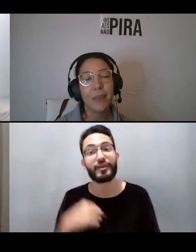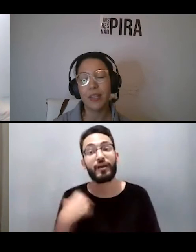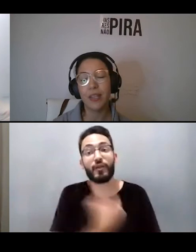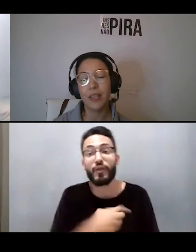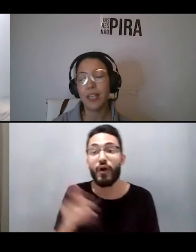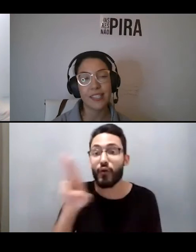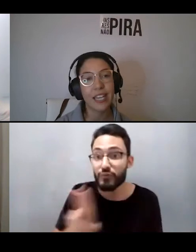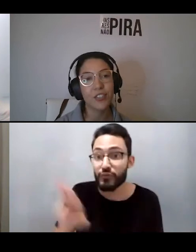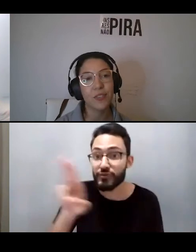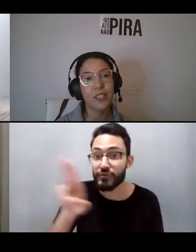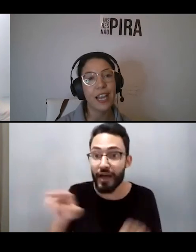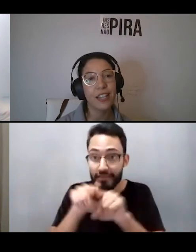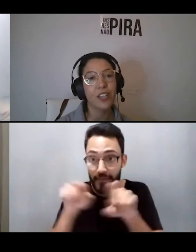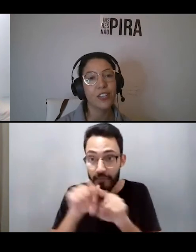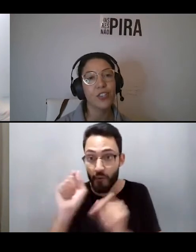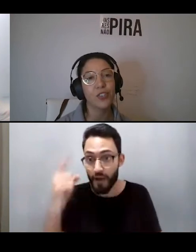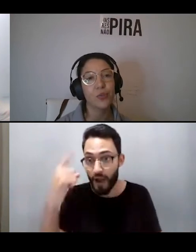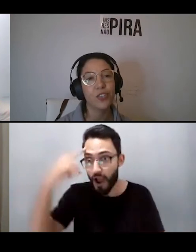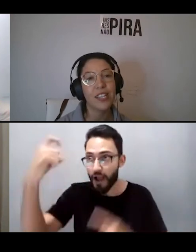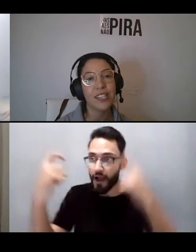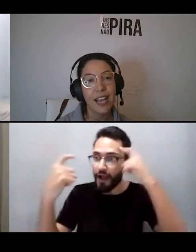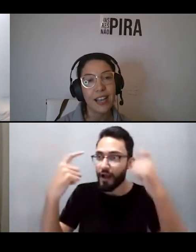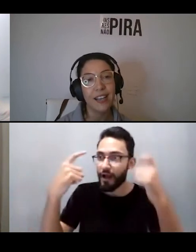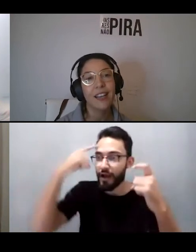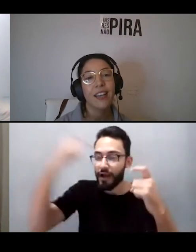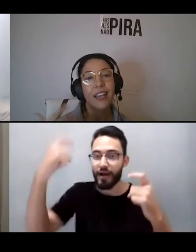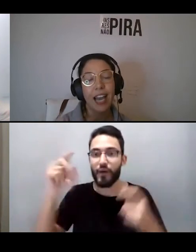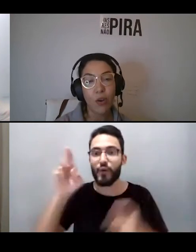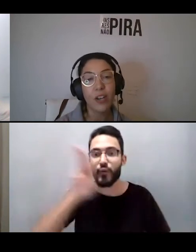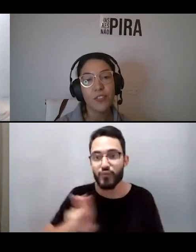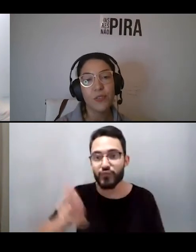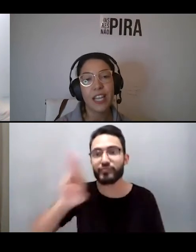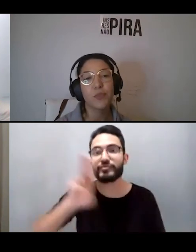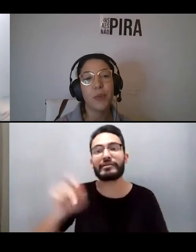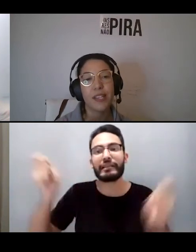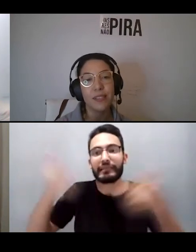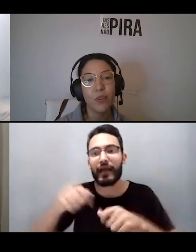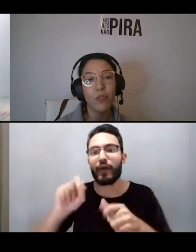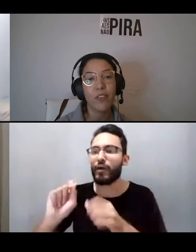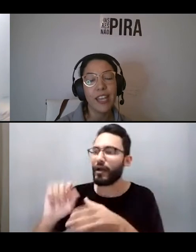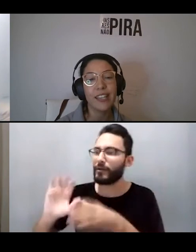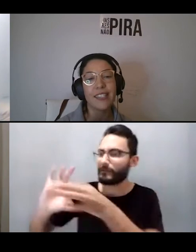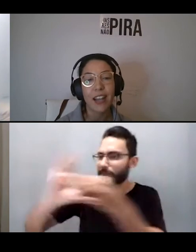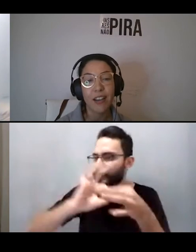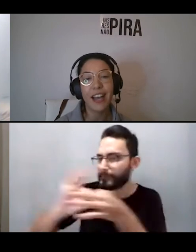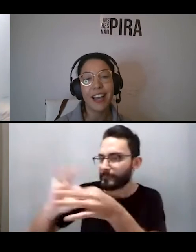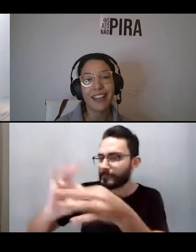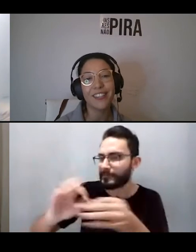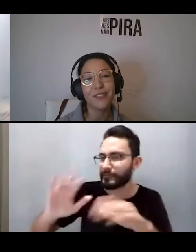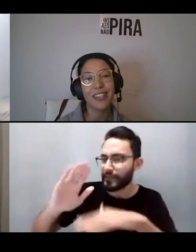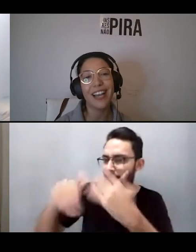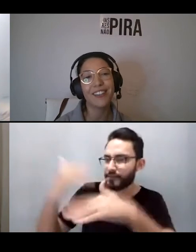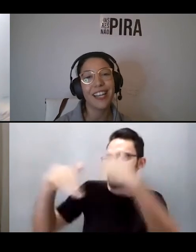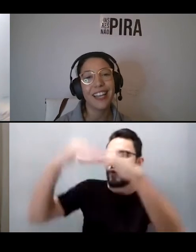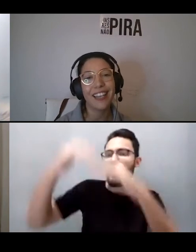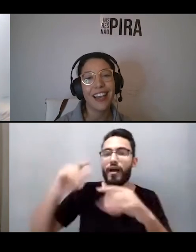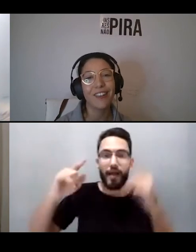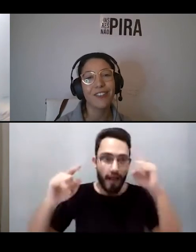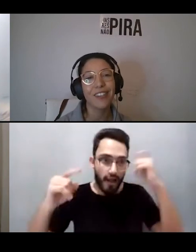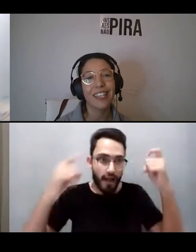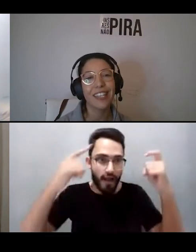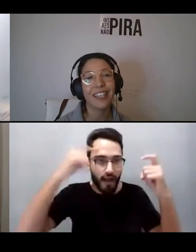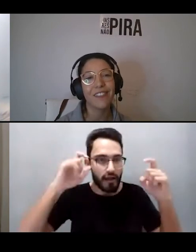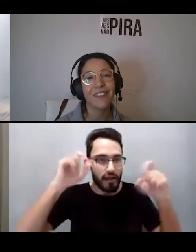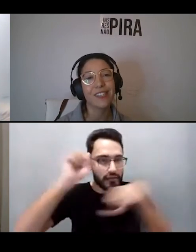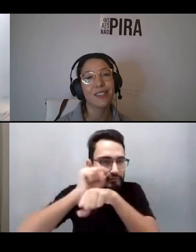Também esse poder, a questão da criatividade, da gente utilizar a coletividade para desenvolver e destravar a criatividade, né,